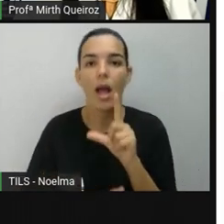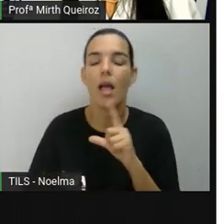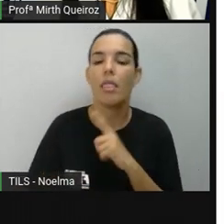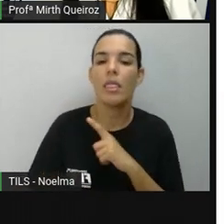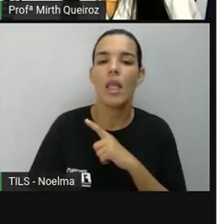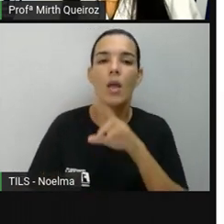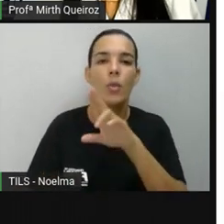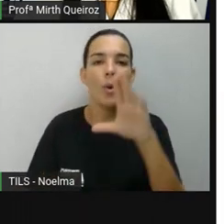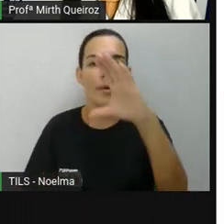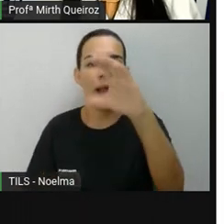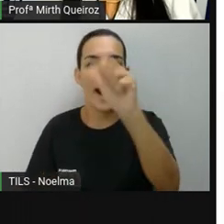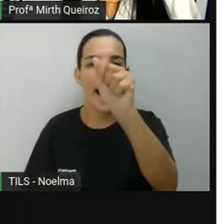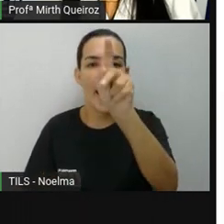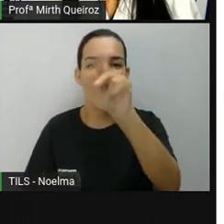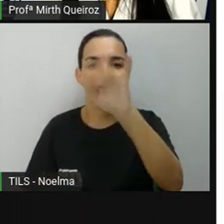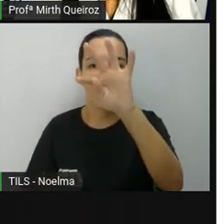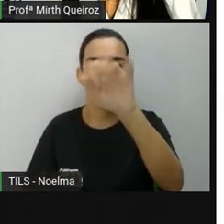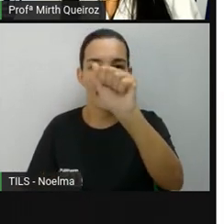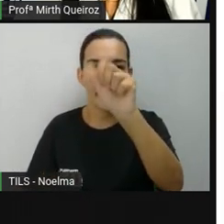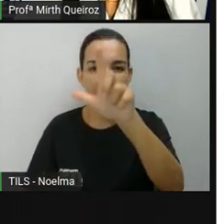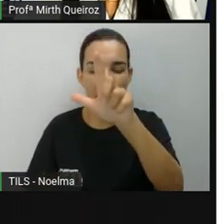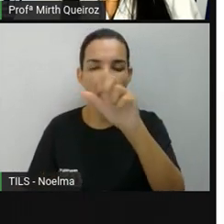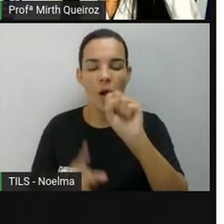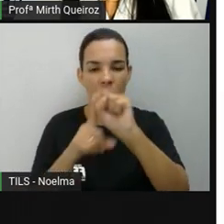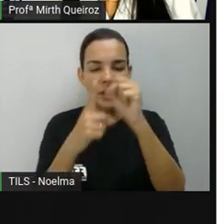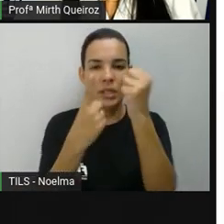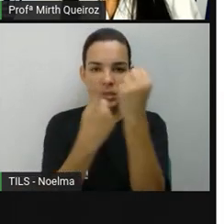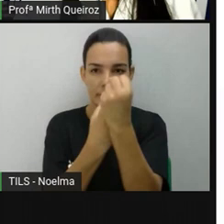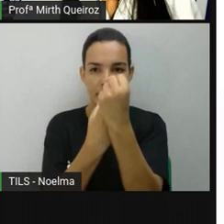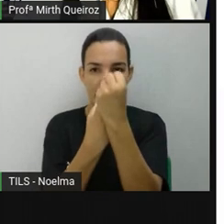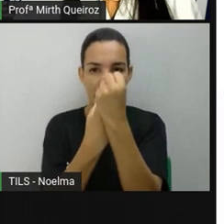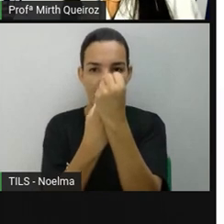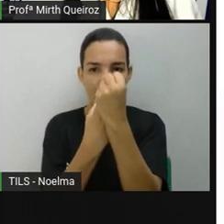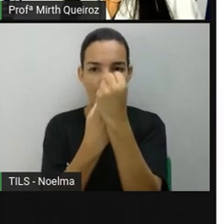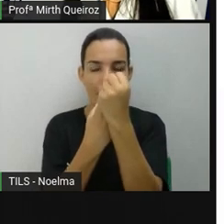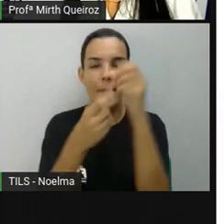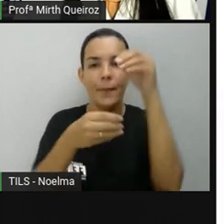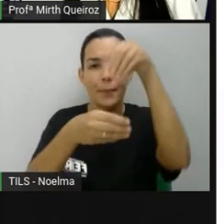que que a gente ganha com isso aí? Dentro dessas redes sociais,